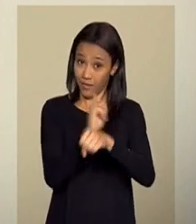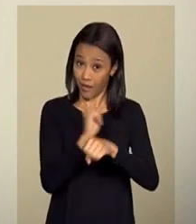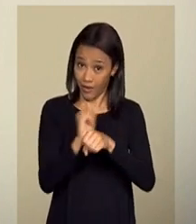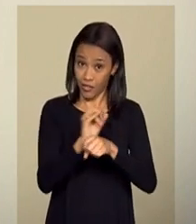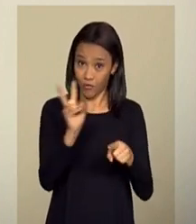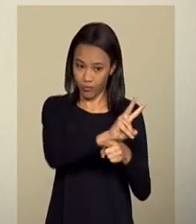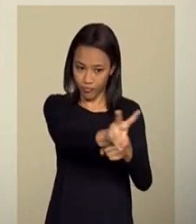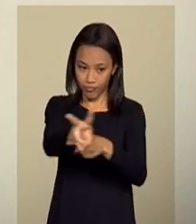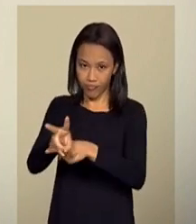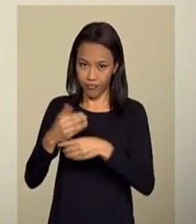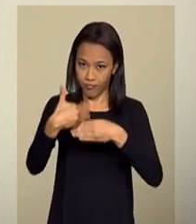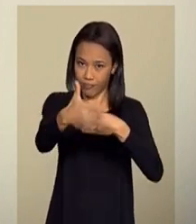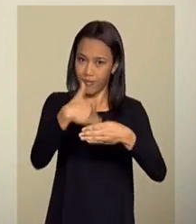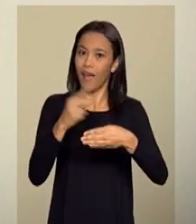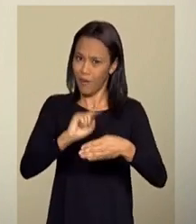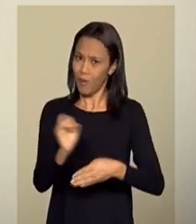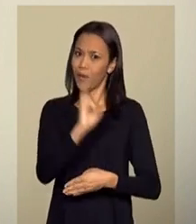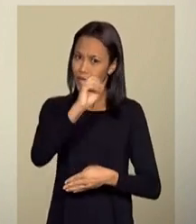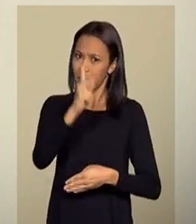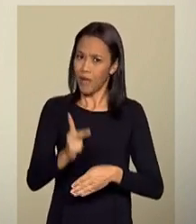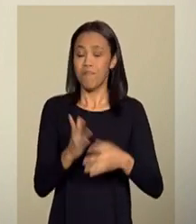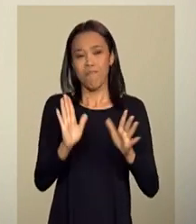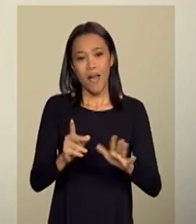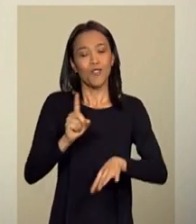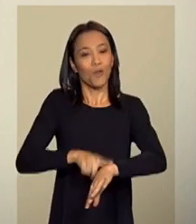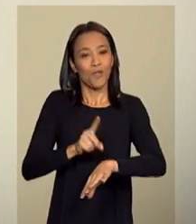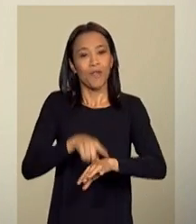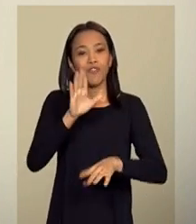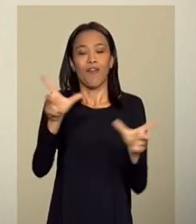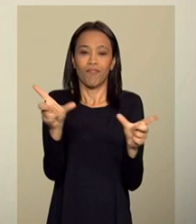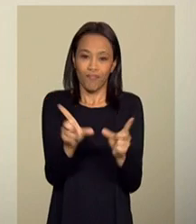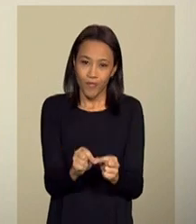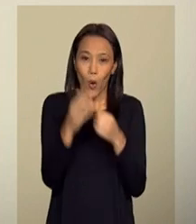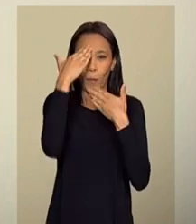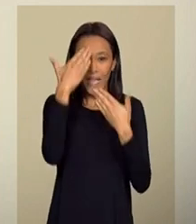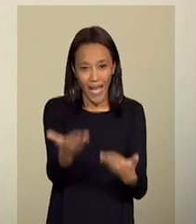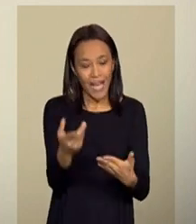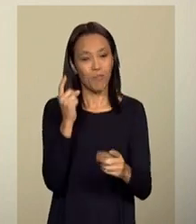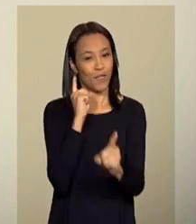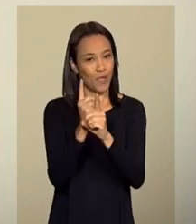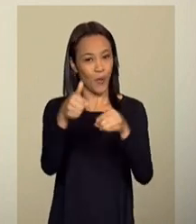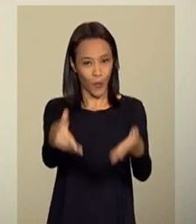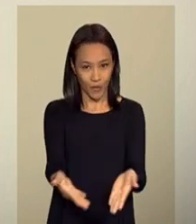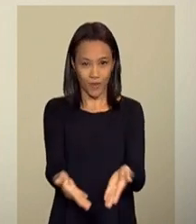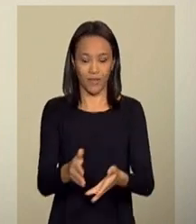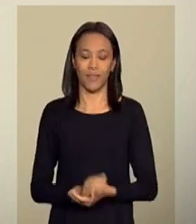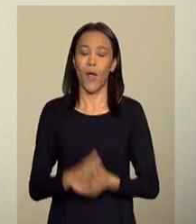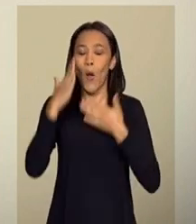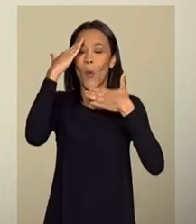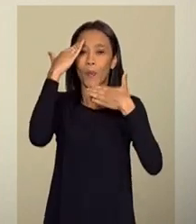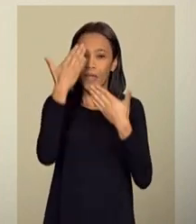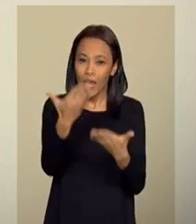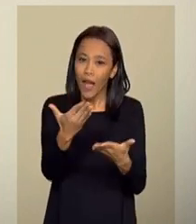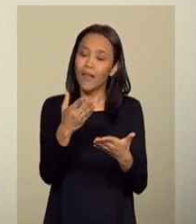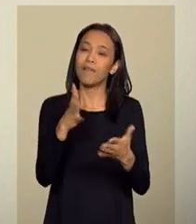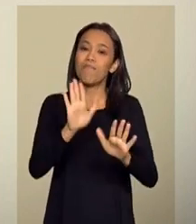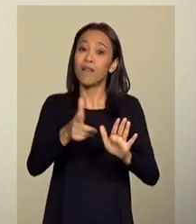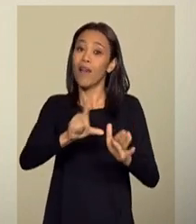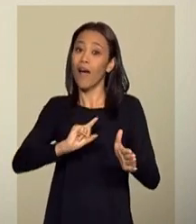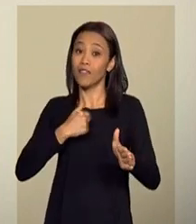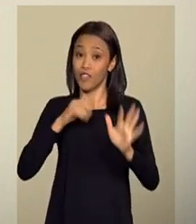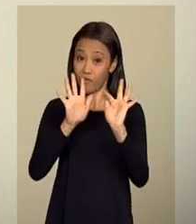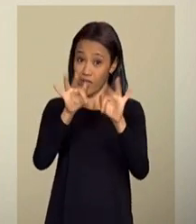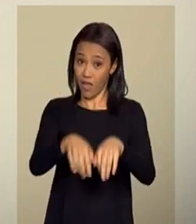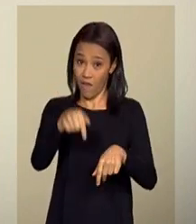realmente muito importante pro país presidenta agora infelizmente o nosso tempo chegou ao fim obrigado por mais esse café Obrigada Luciano mas antes de